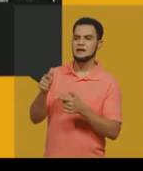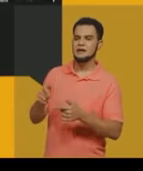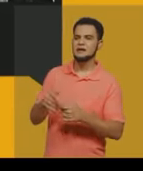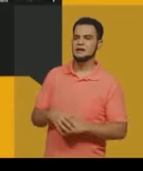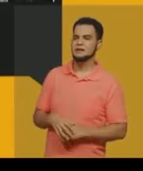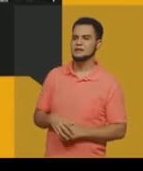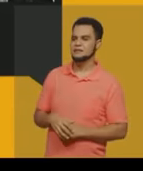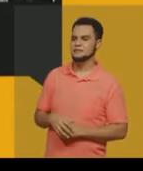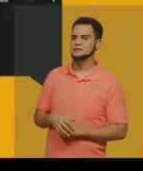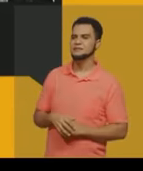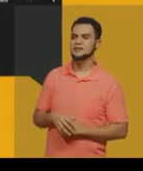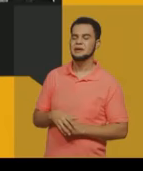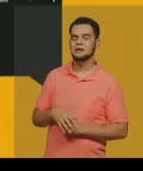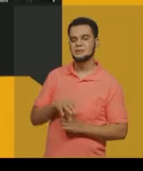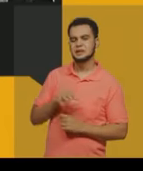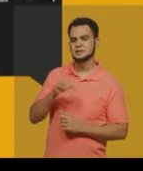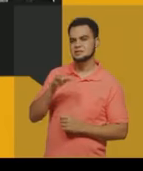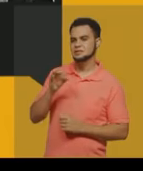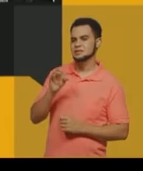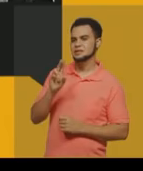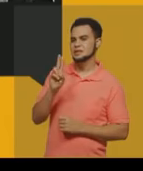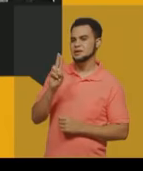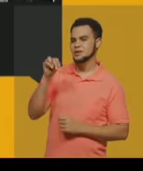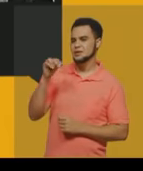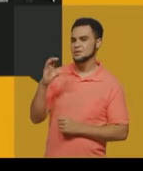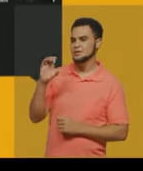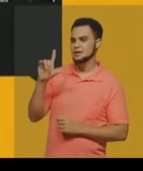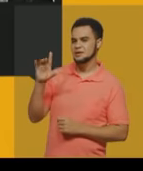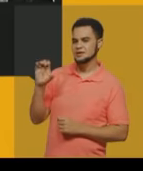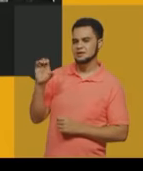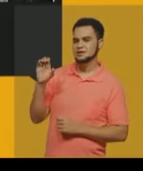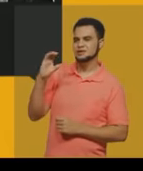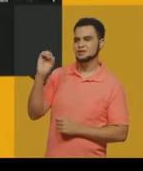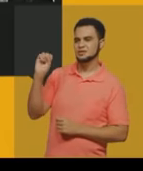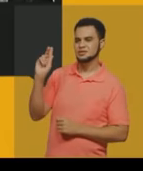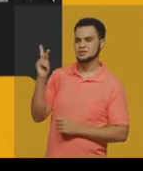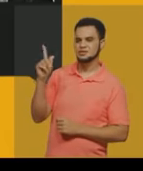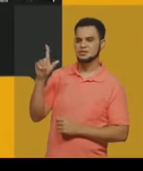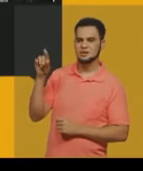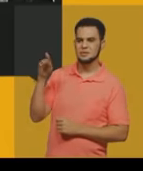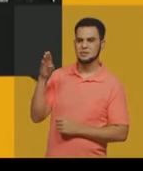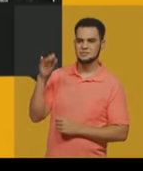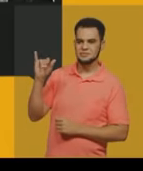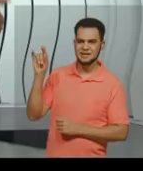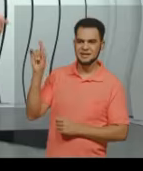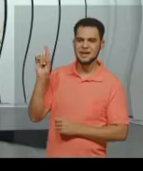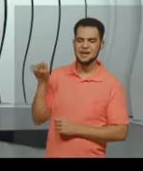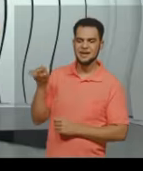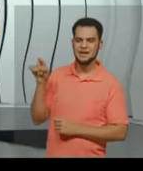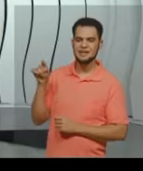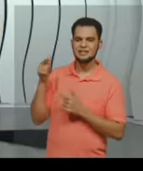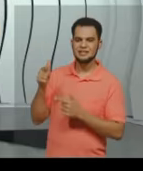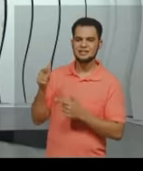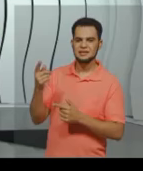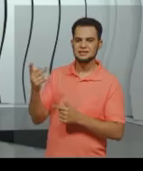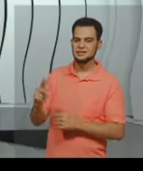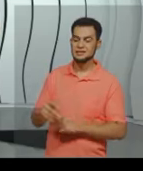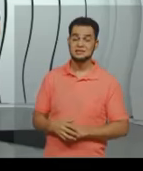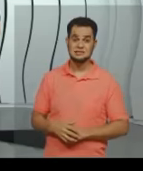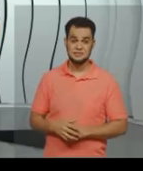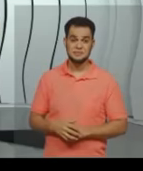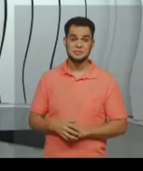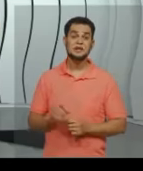Uncle Tio Shelby. His books have been translated into more than 30 languages, foi traduzido por mais de 30